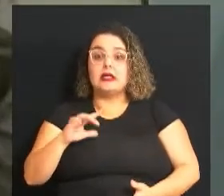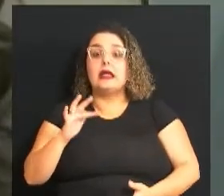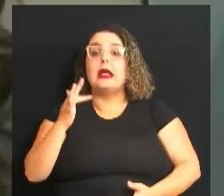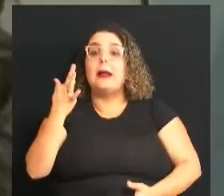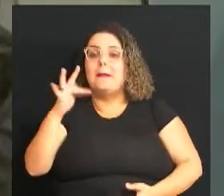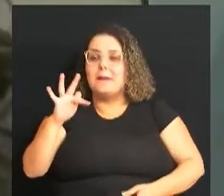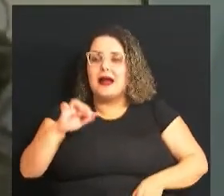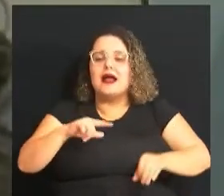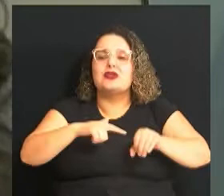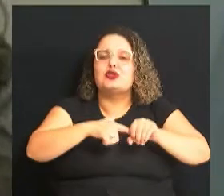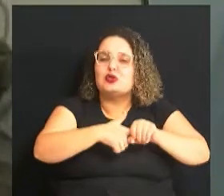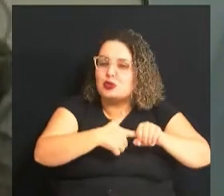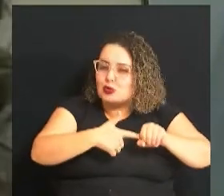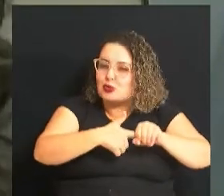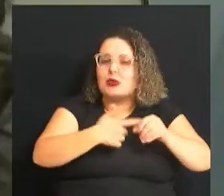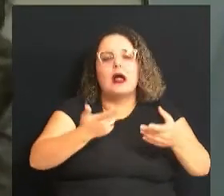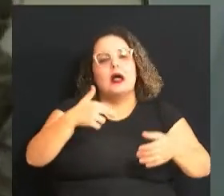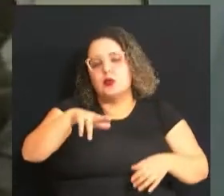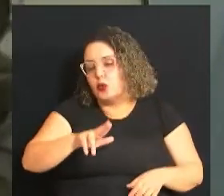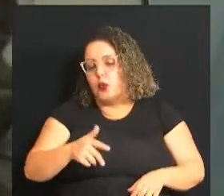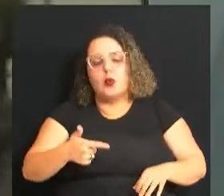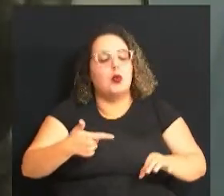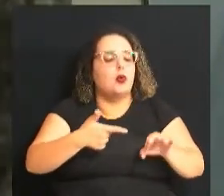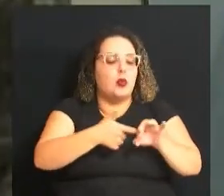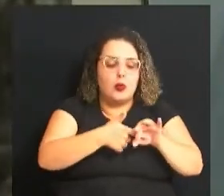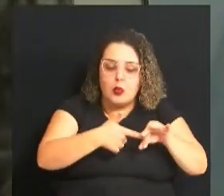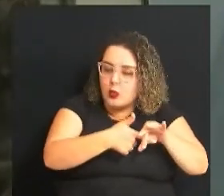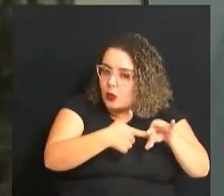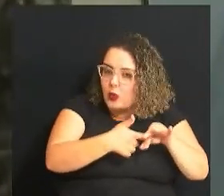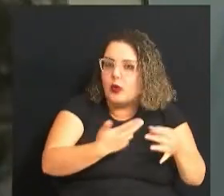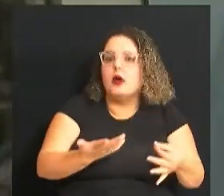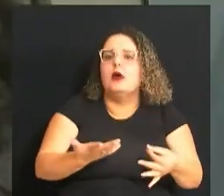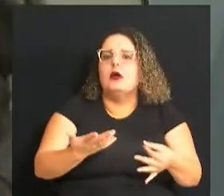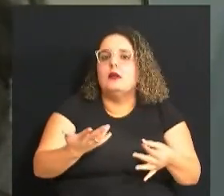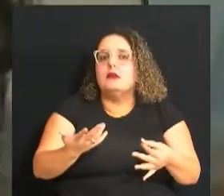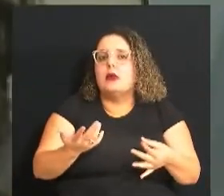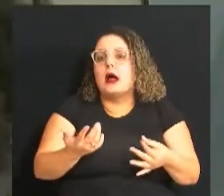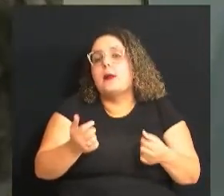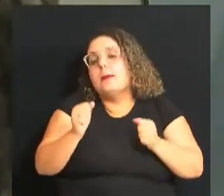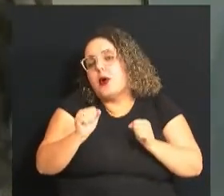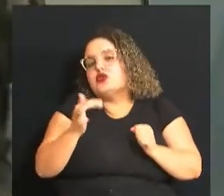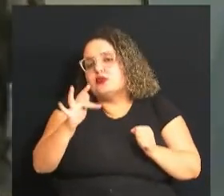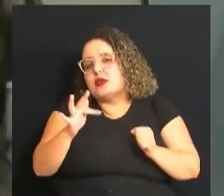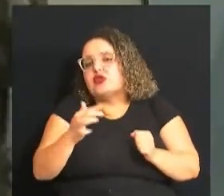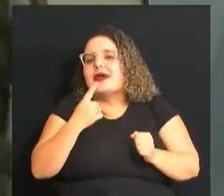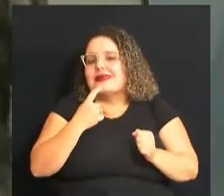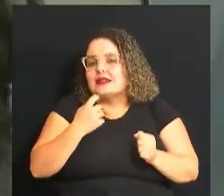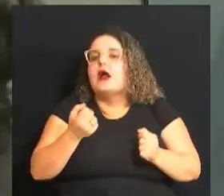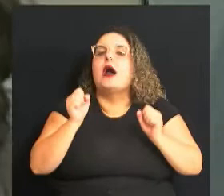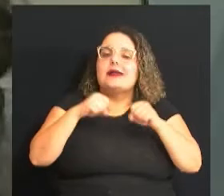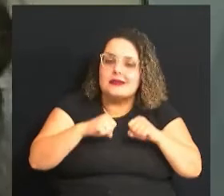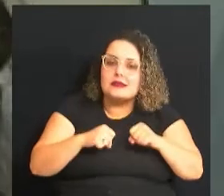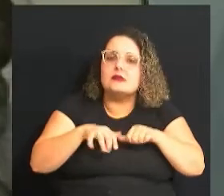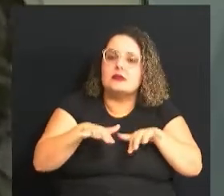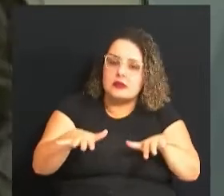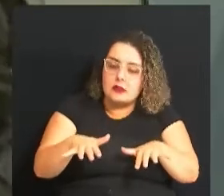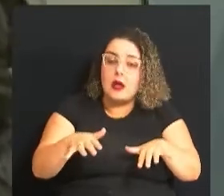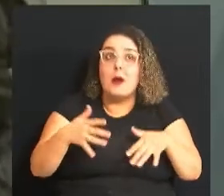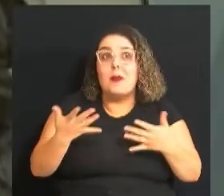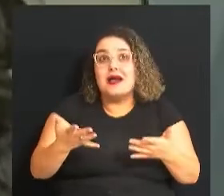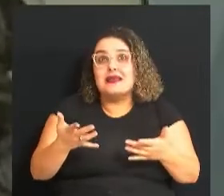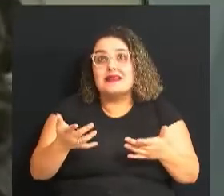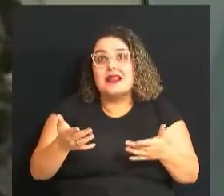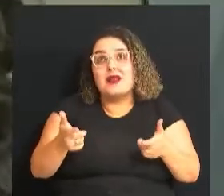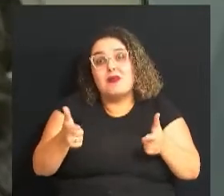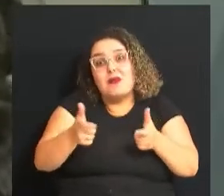a possibilidade de transmissão, mas sexual é bem menos comum do que na hepatite B. E a